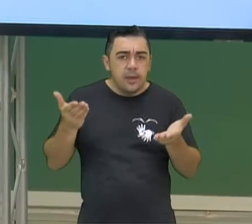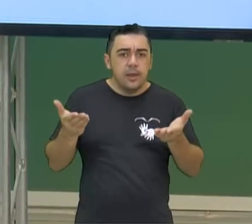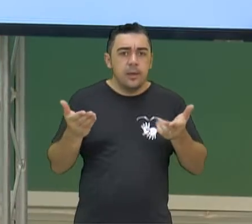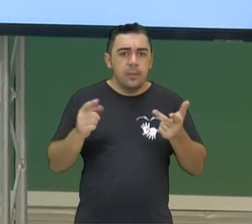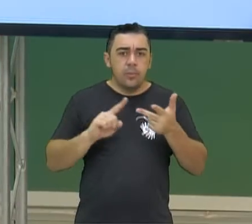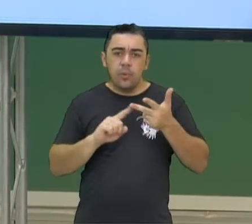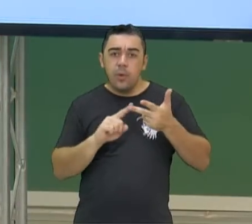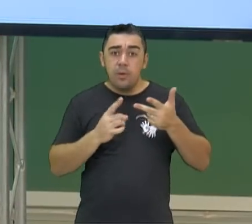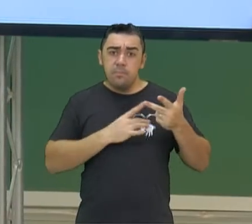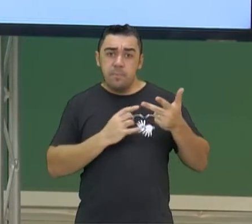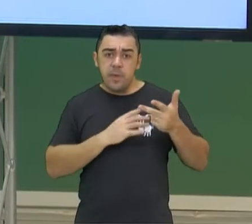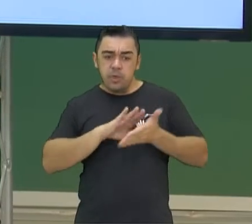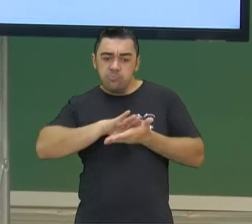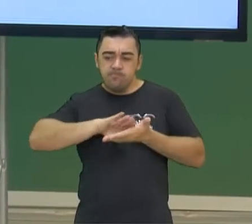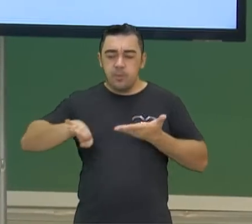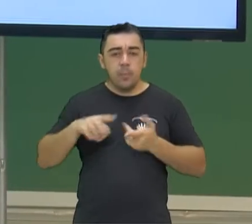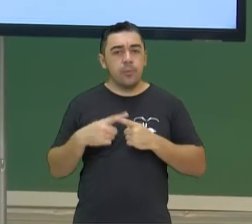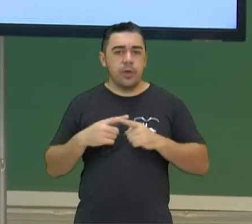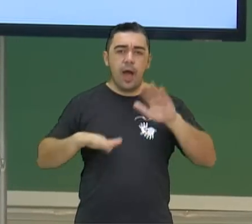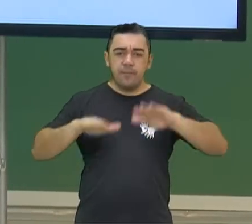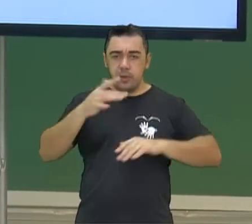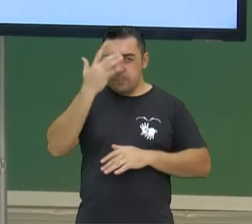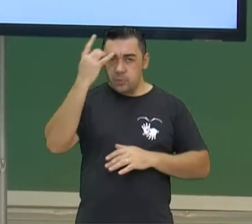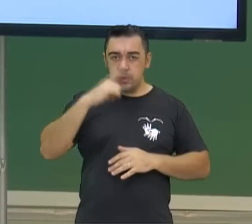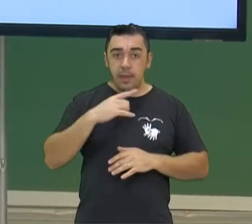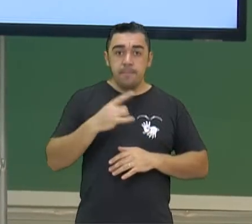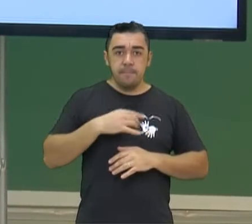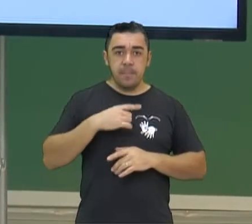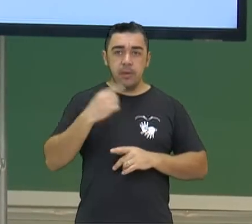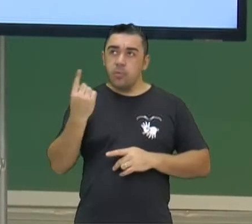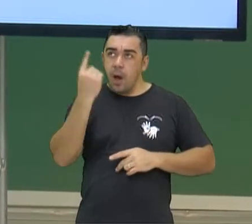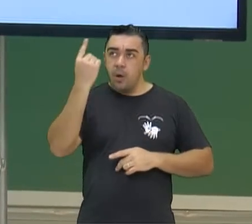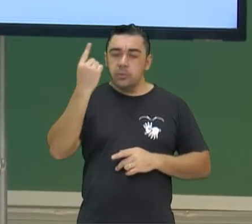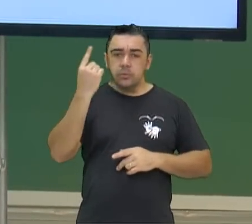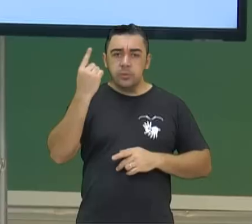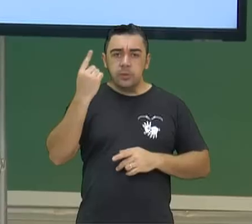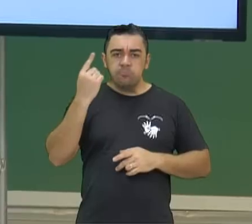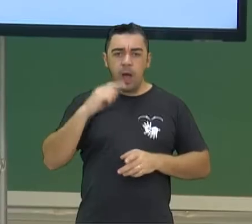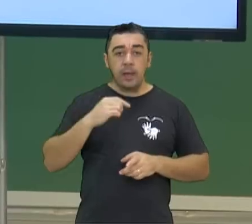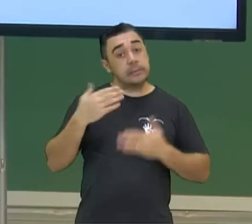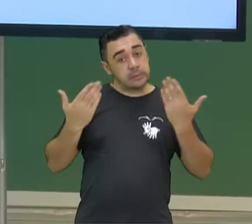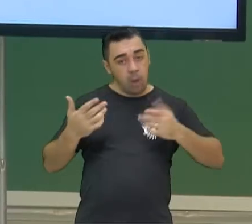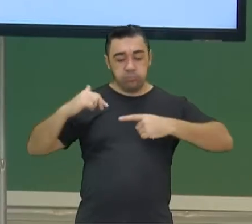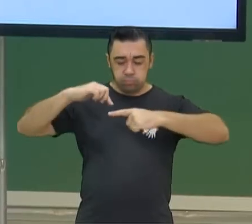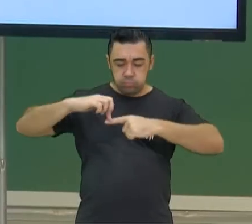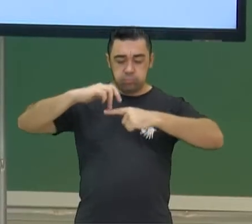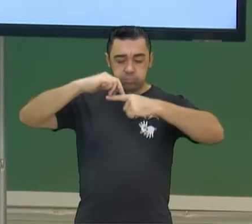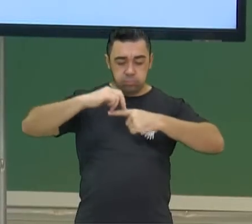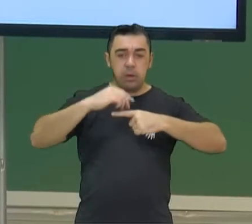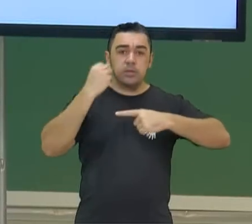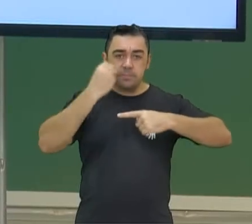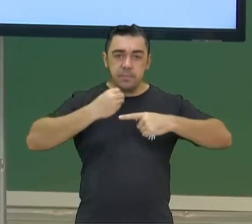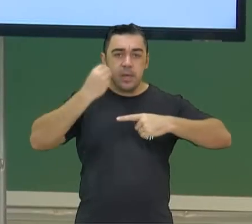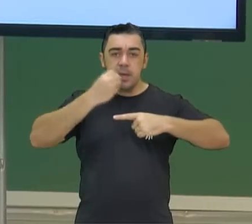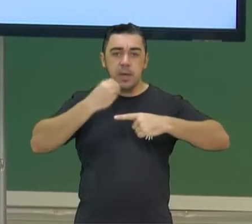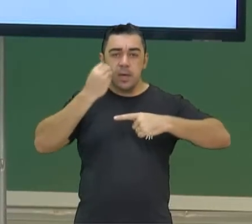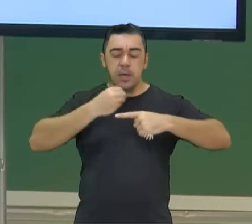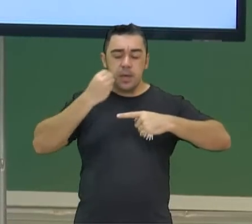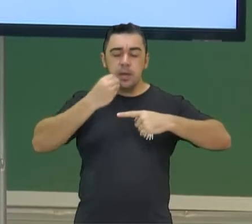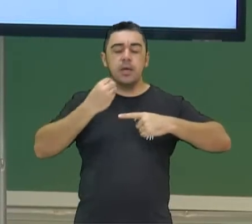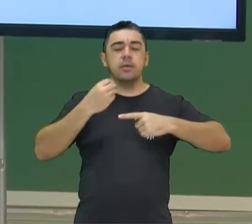pessoas sofrem de medo de altura, né? E aí é uma questão para se superarem, para experienciarem outros movimentos,